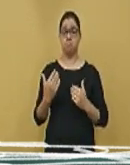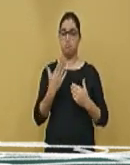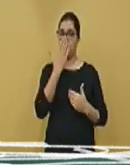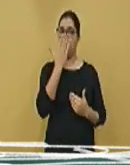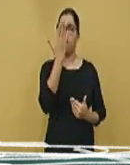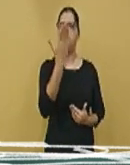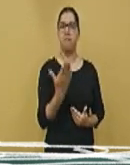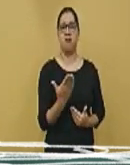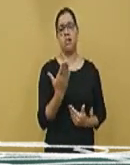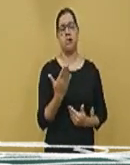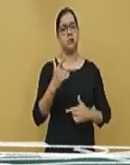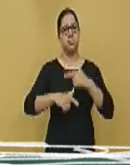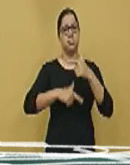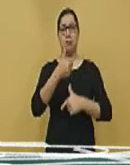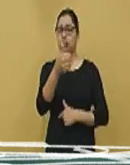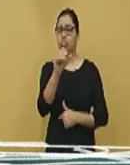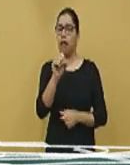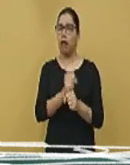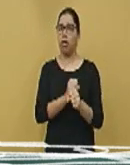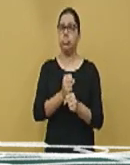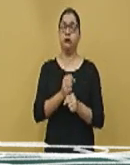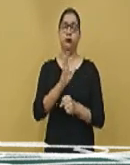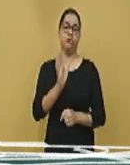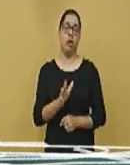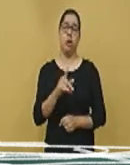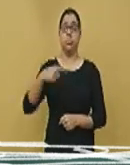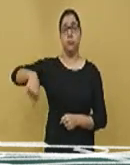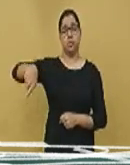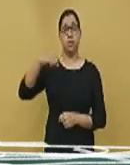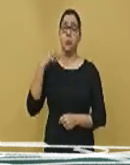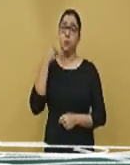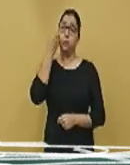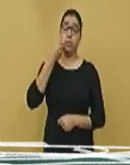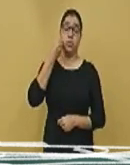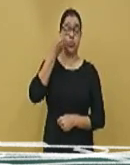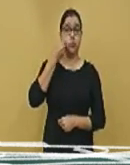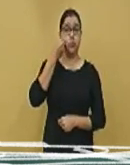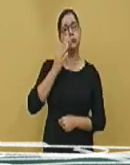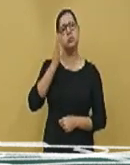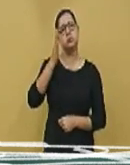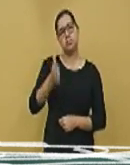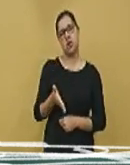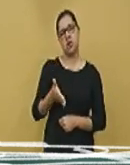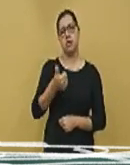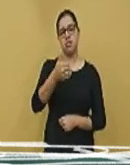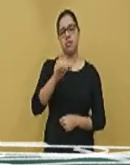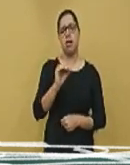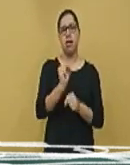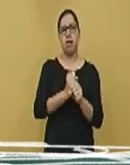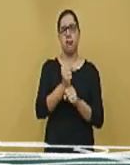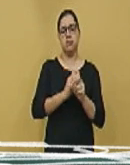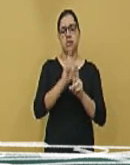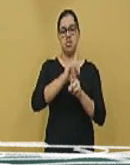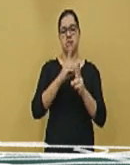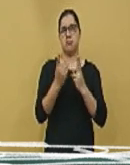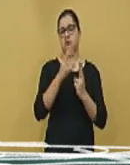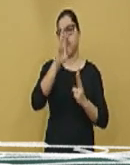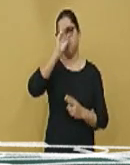10 anos. Portanto, a comunidade acadêmica já conhece esse projeto que permaneceu durante 10 anos à frente da gestão